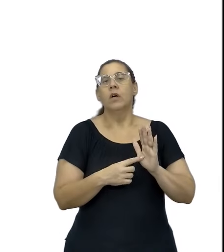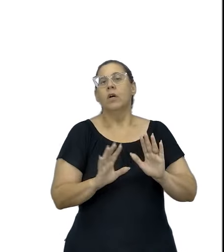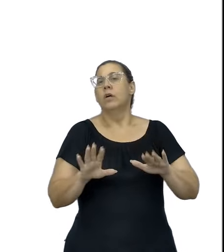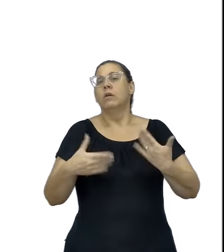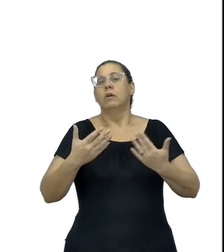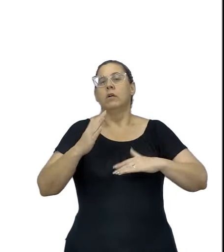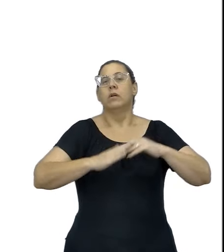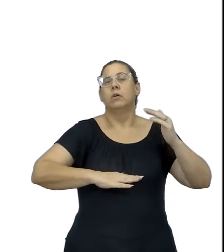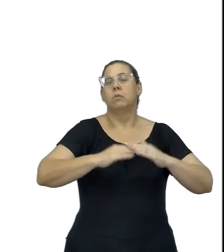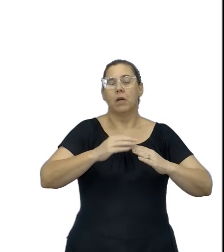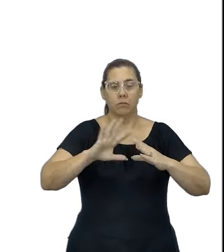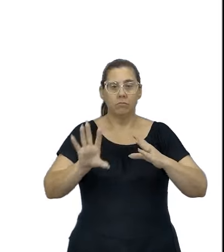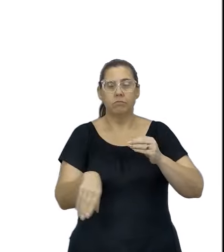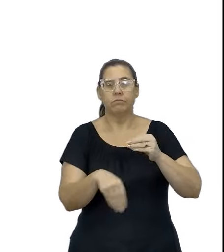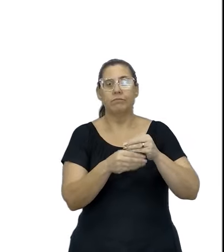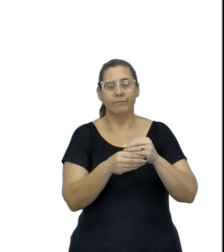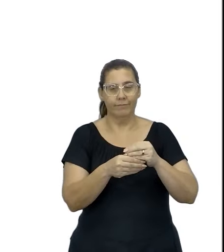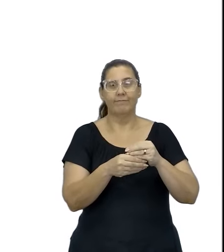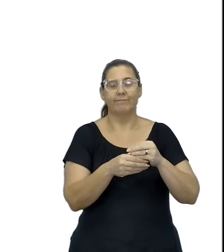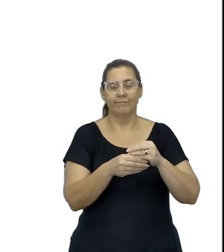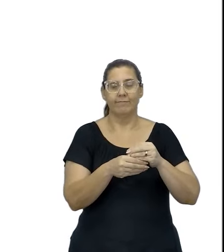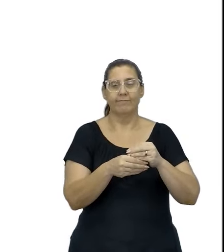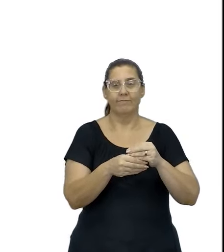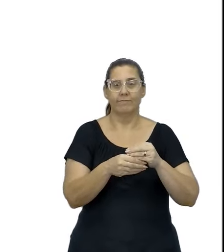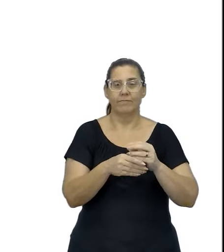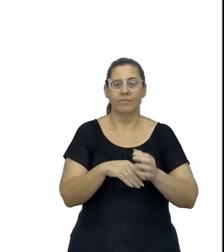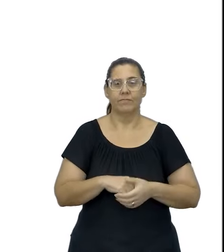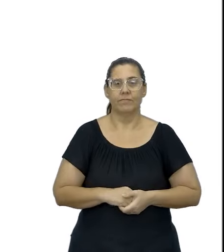habilidades que estão implicadas nessa